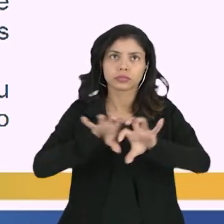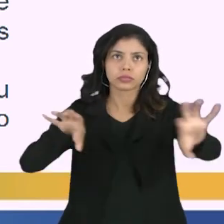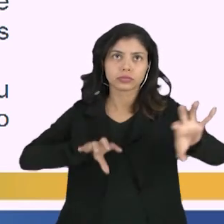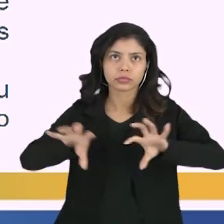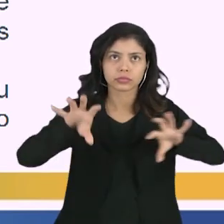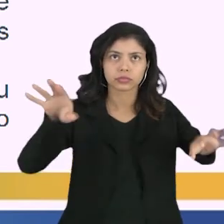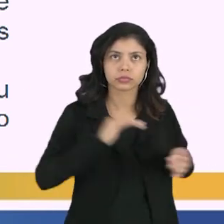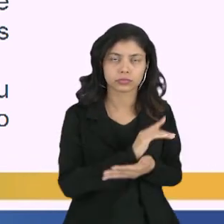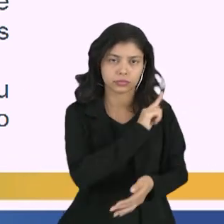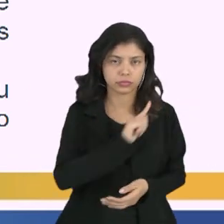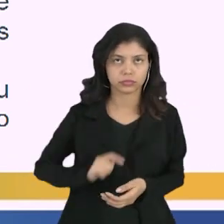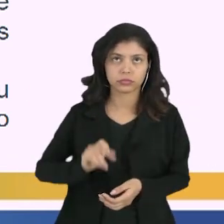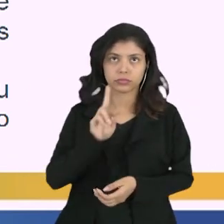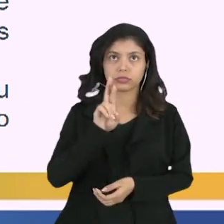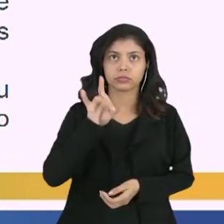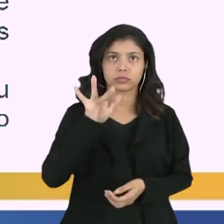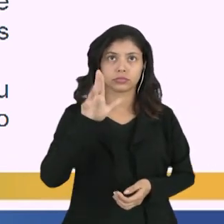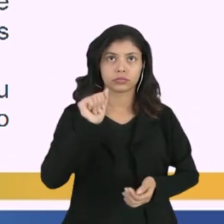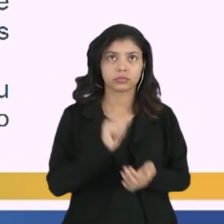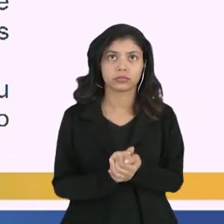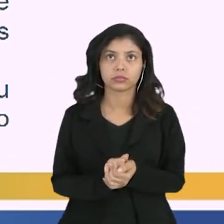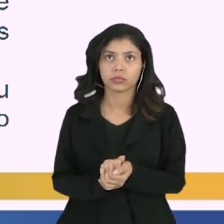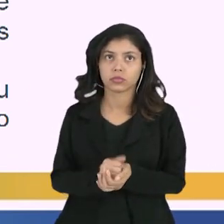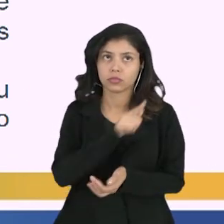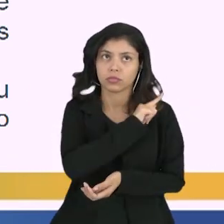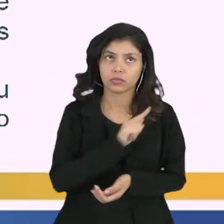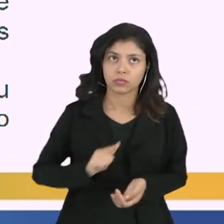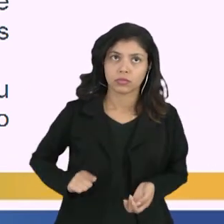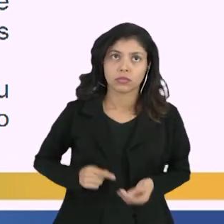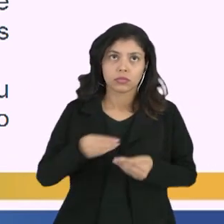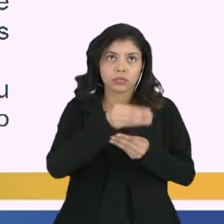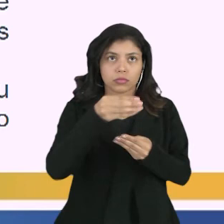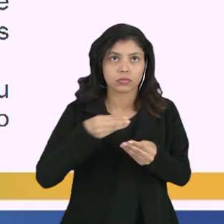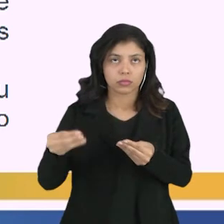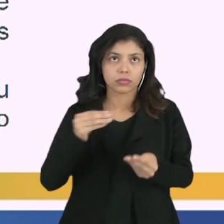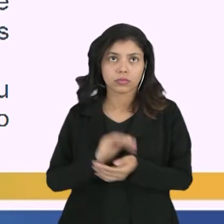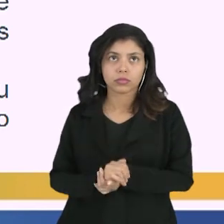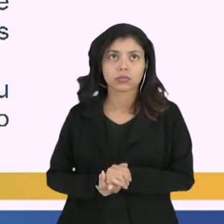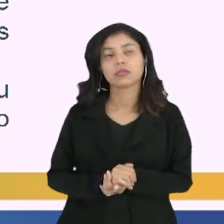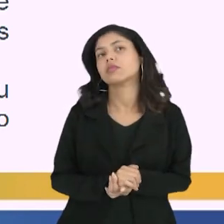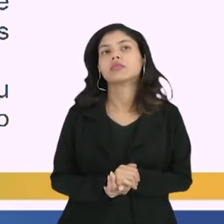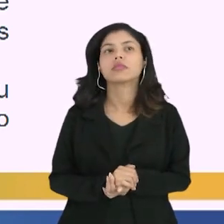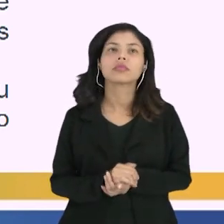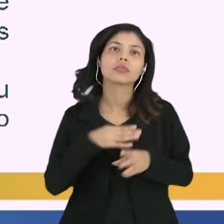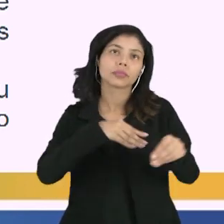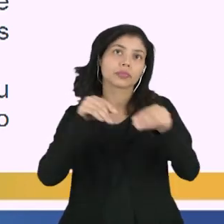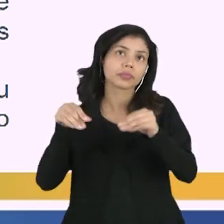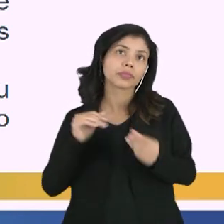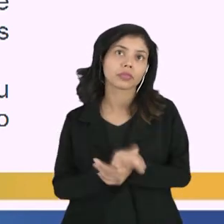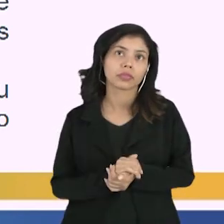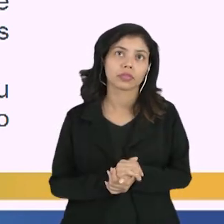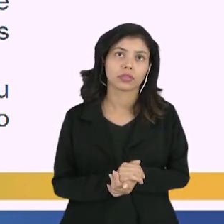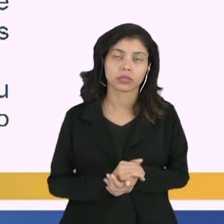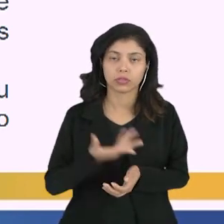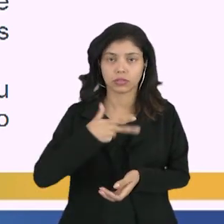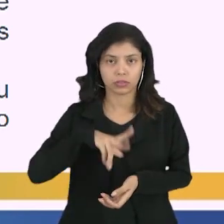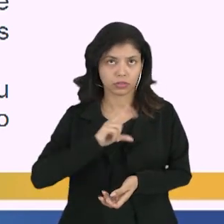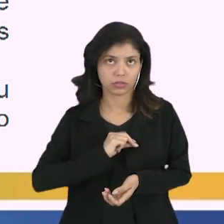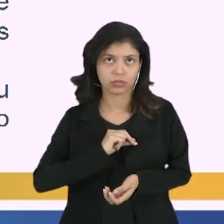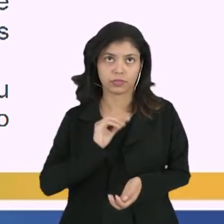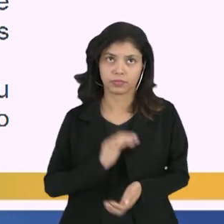Dividiu o território em governações vitalícias, cujos governadores distribuíram a terra entre os